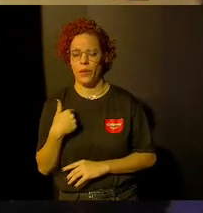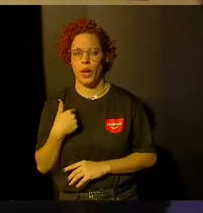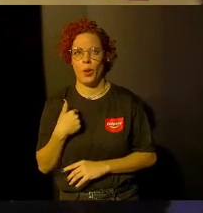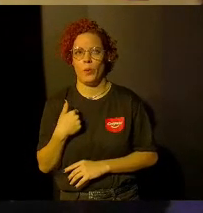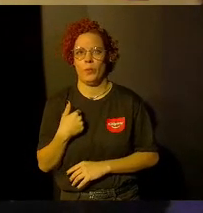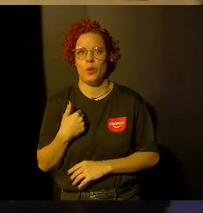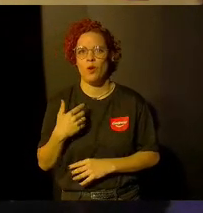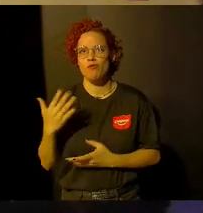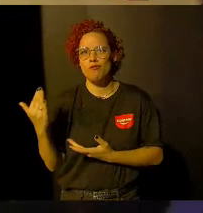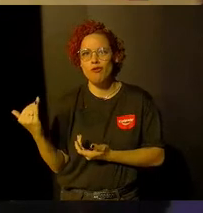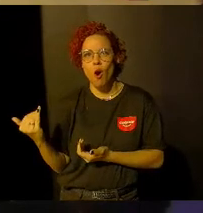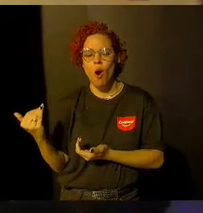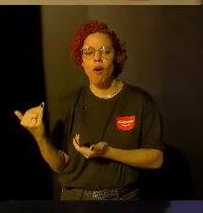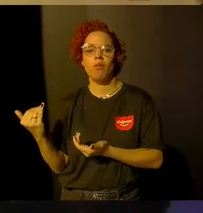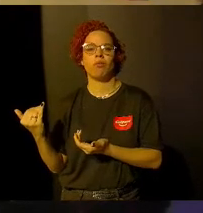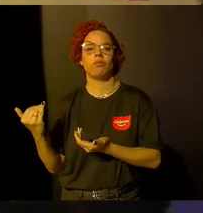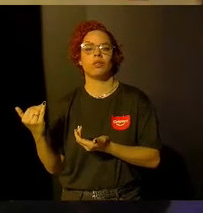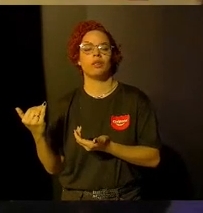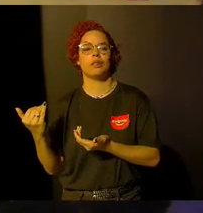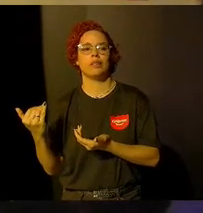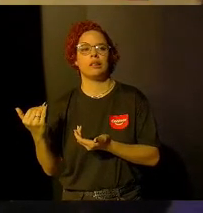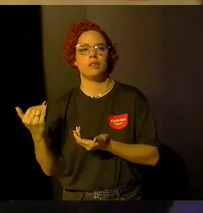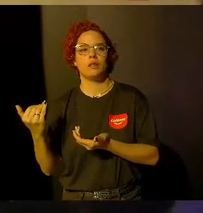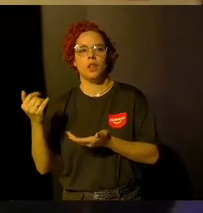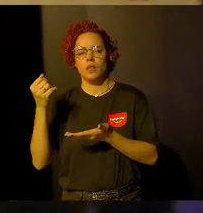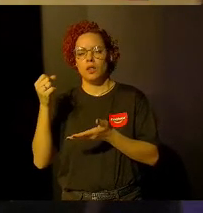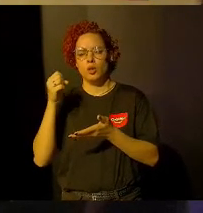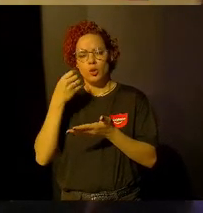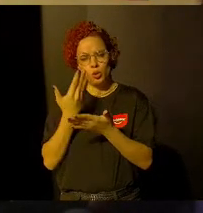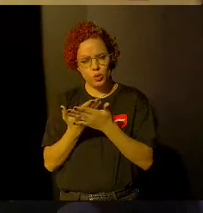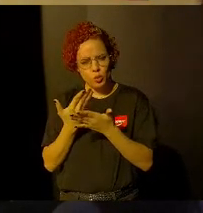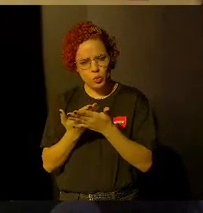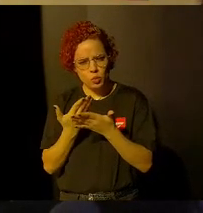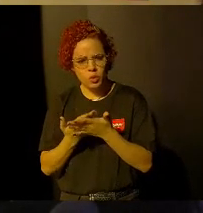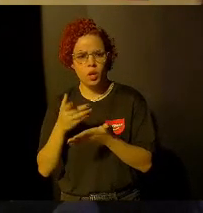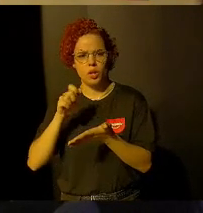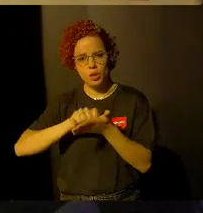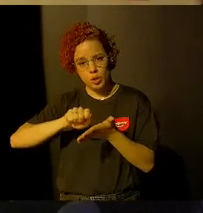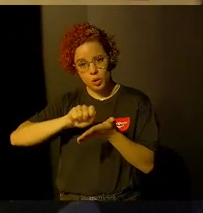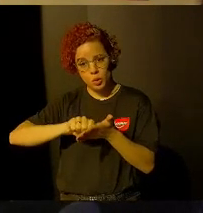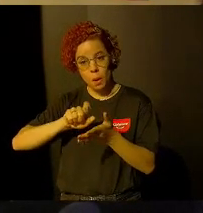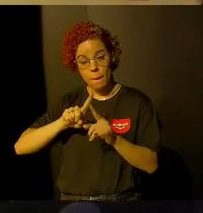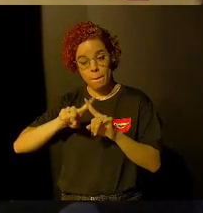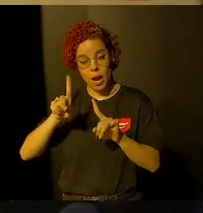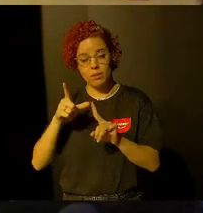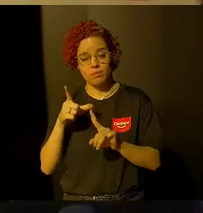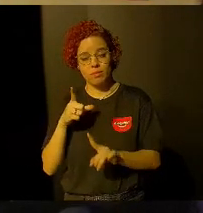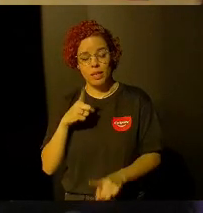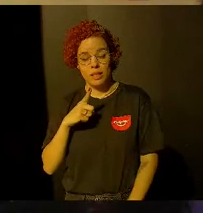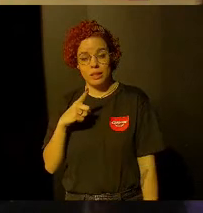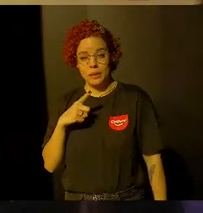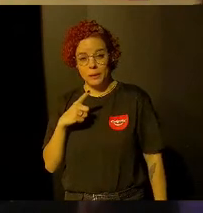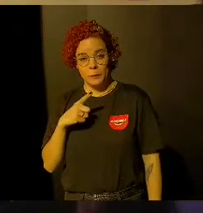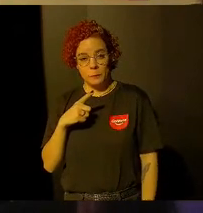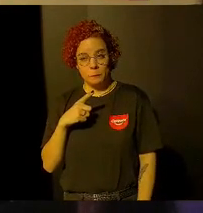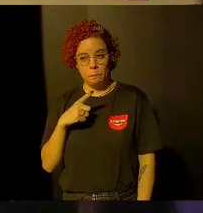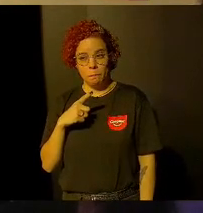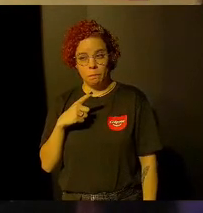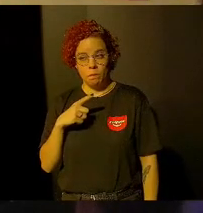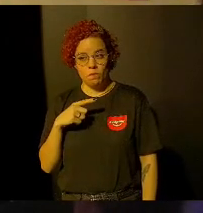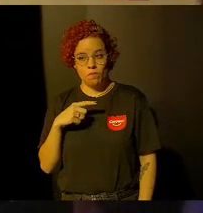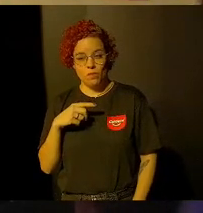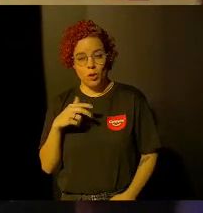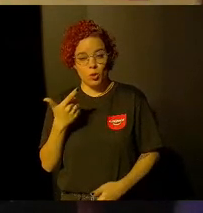escritora mas que ela ainda tem algumas inseguranças e muito sentimento de auto